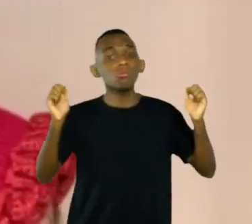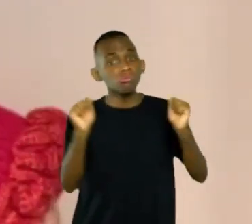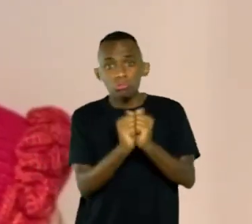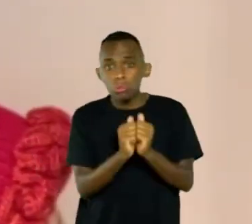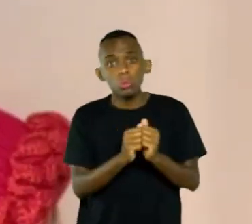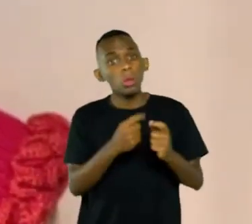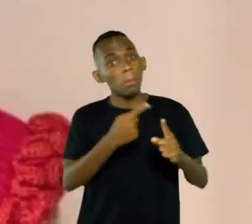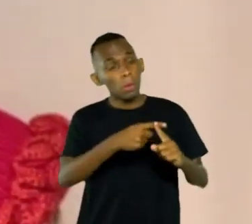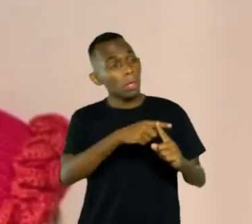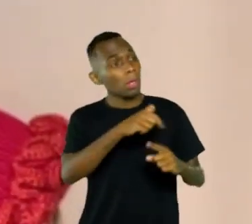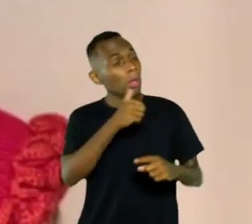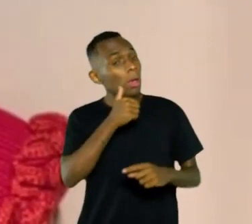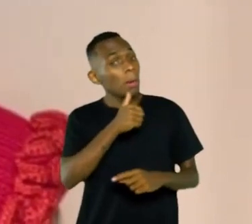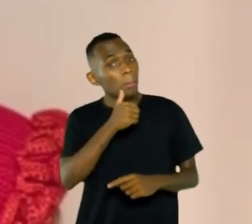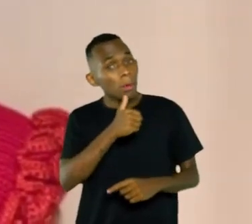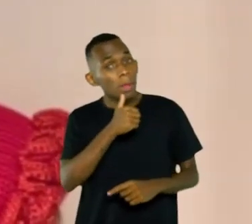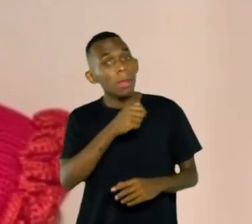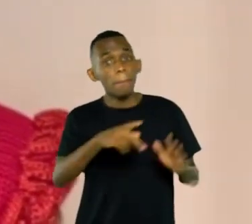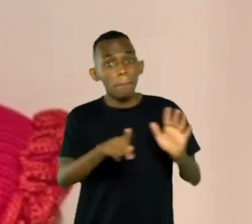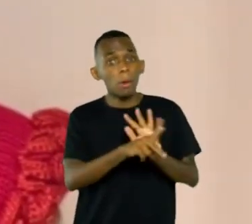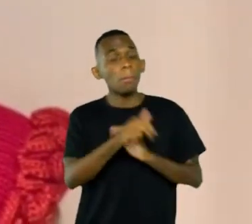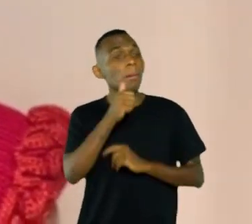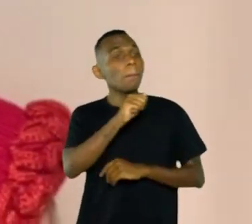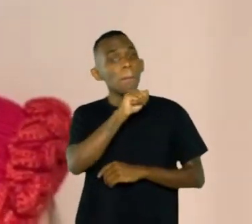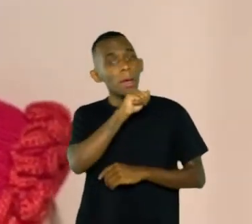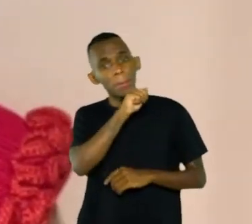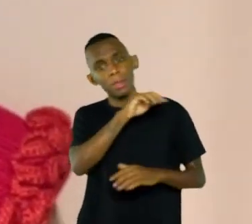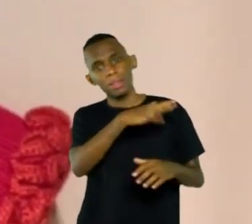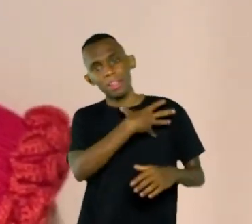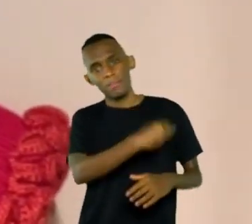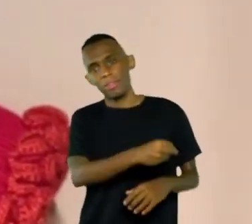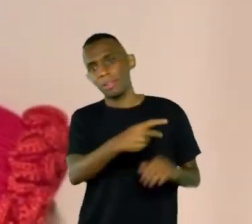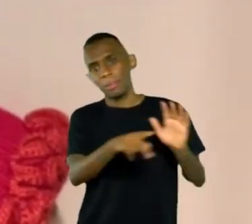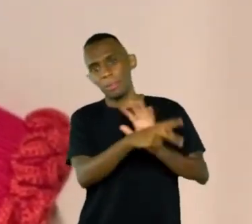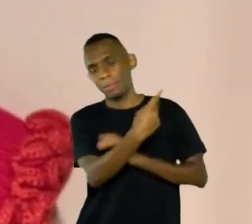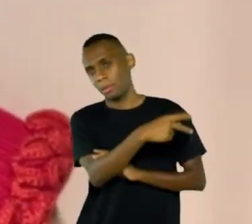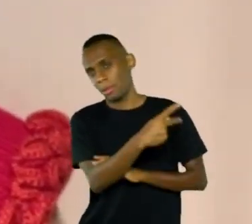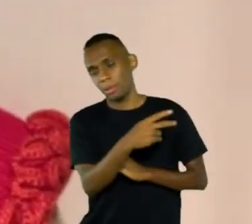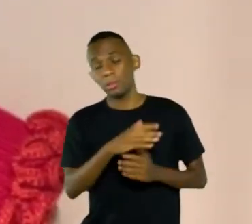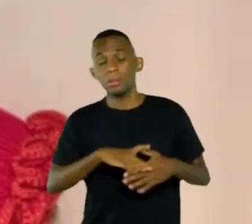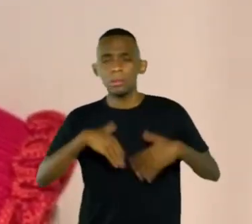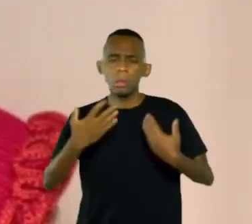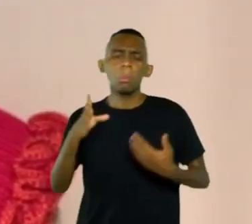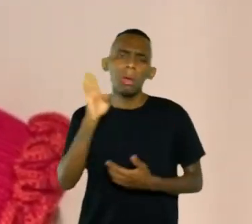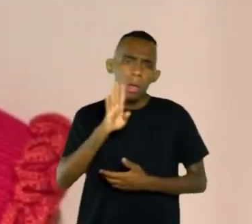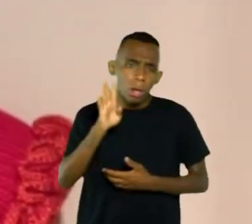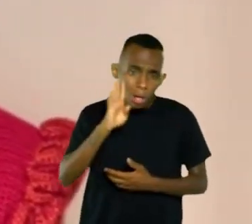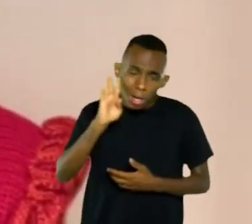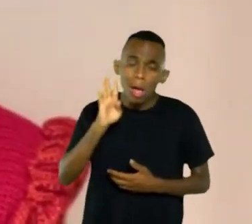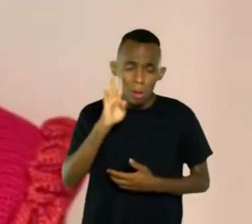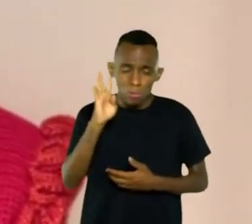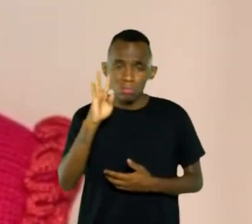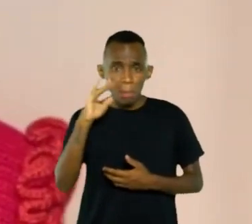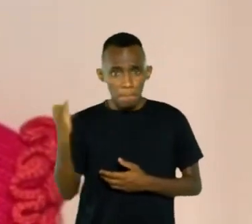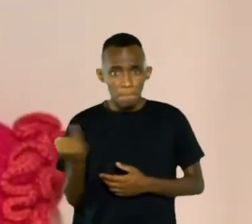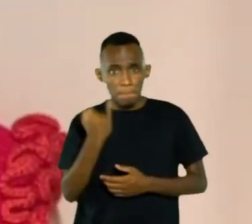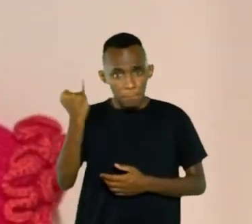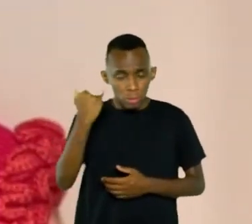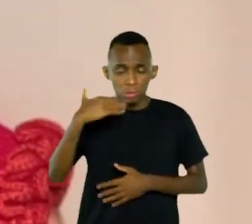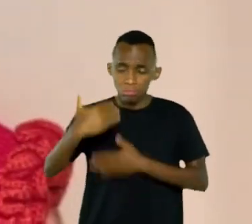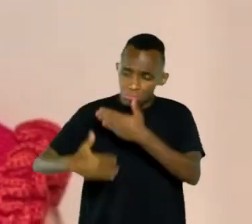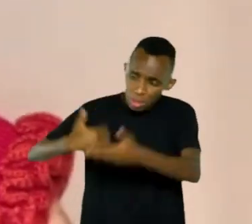das meninas que moram com ele, né? Então, isso é muito legal. Eu acho que cada vez mais a gente caminha para entender isso,